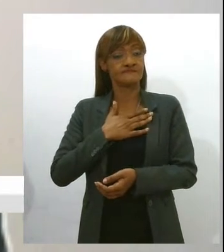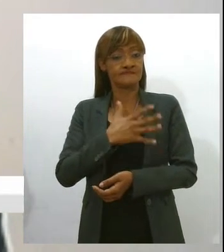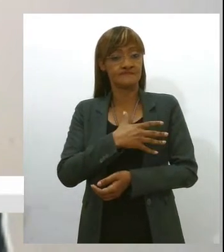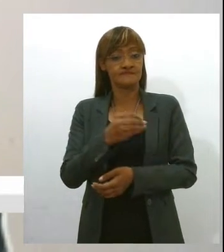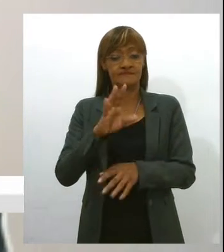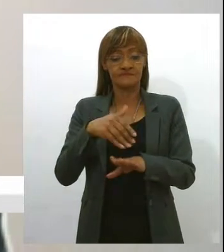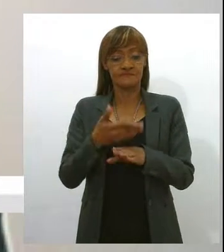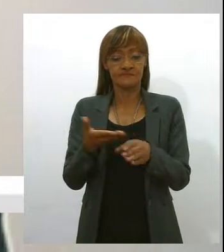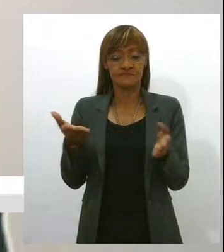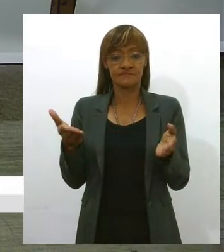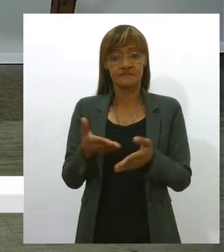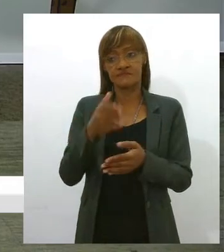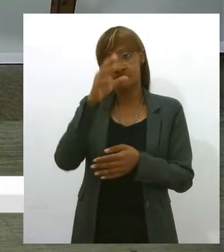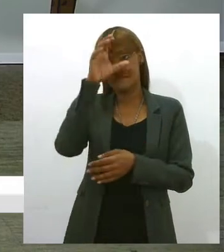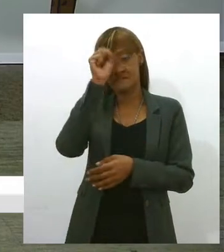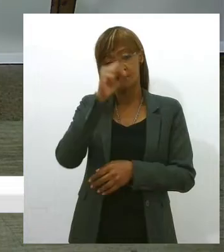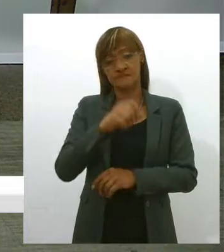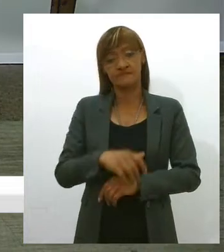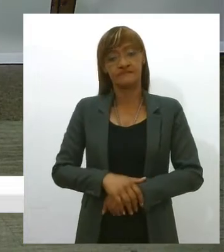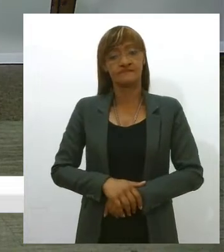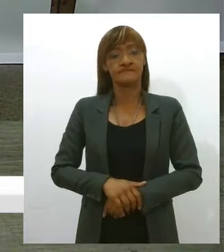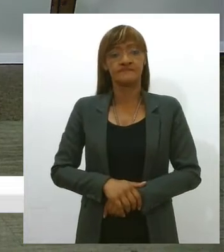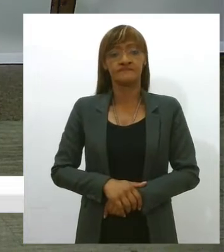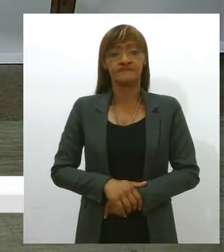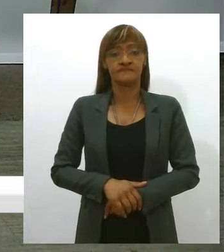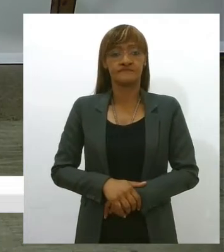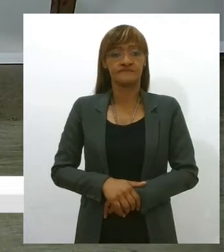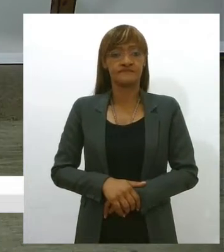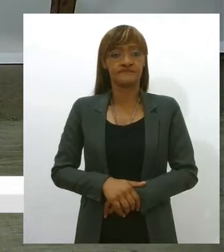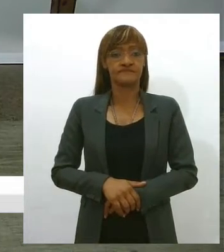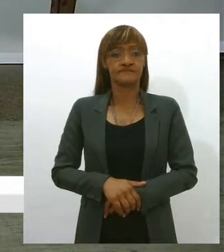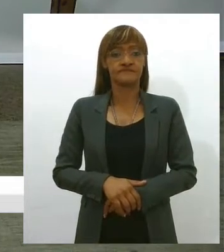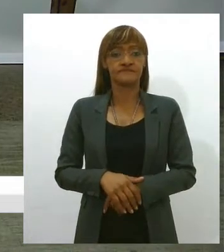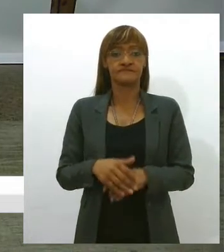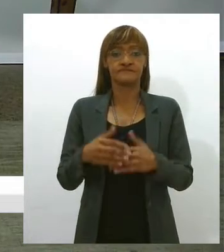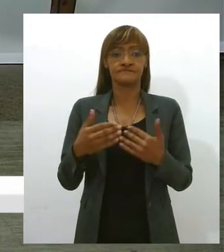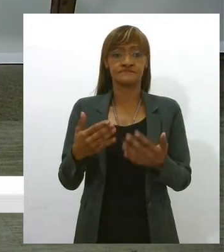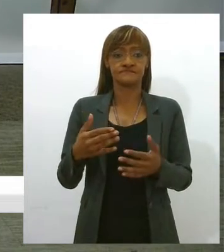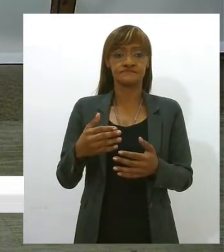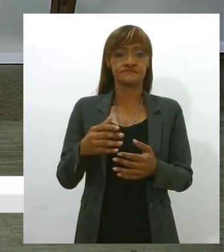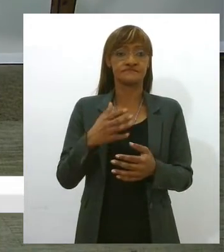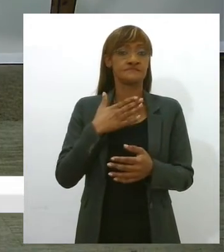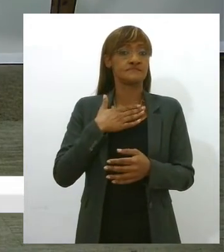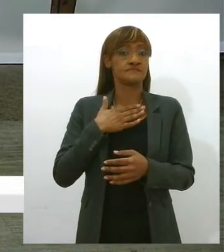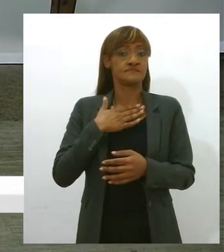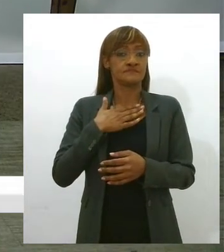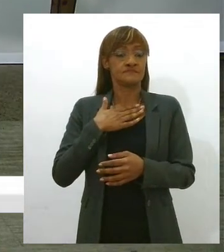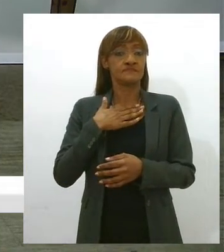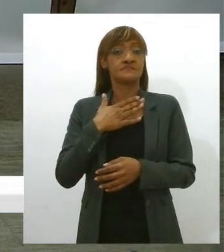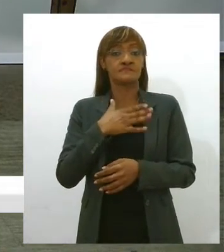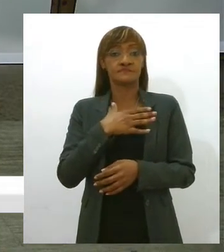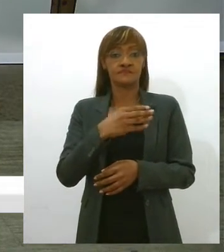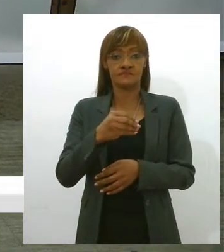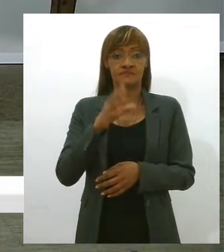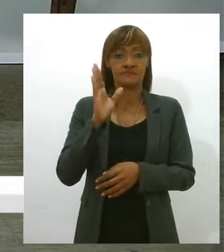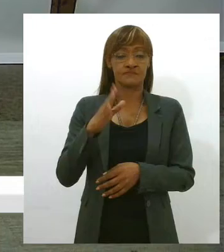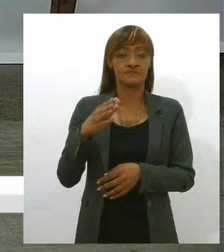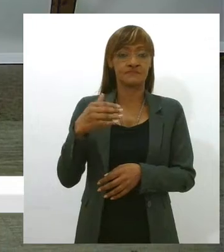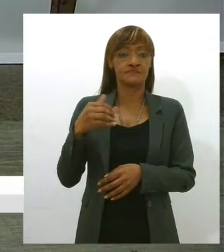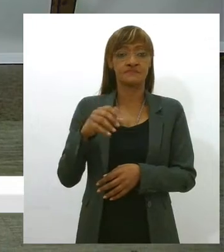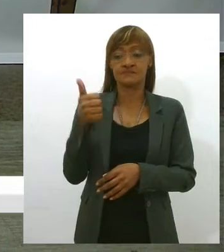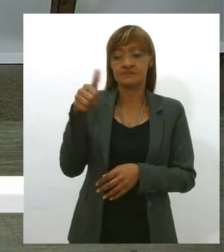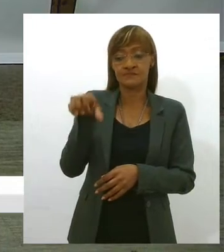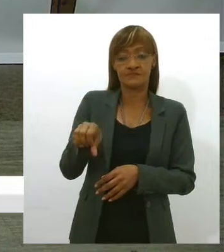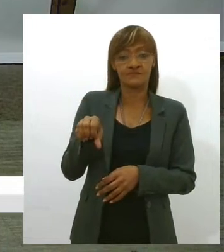agora. Olha, eu tenho um de 19, assim, não para, não acaba. Os estalos